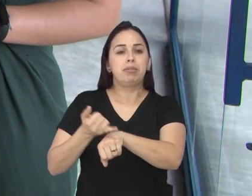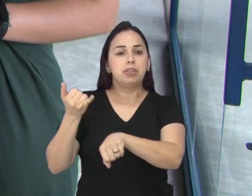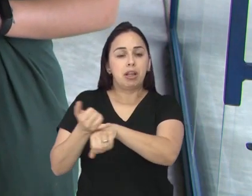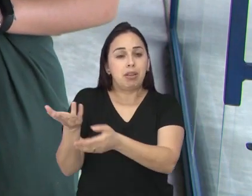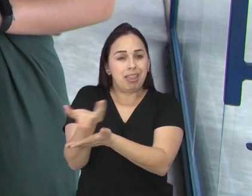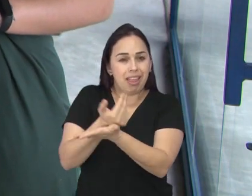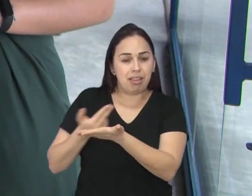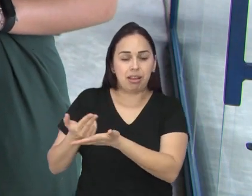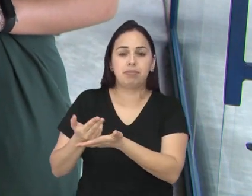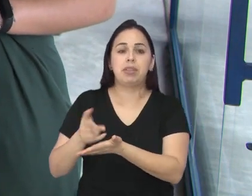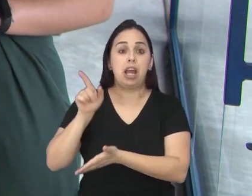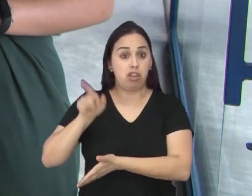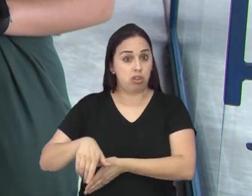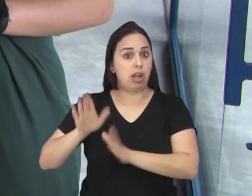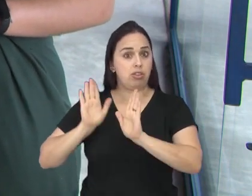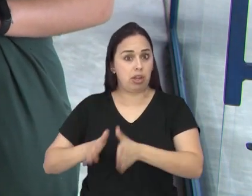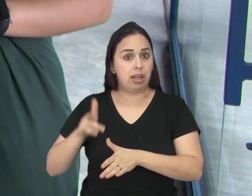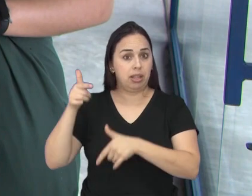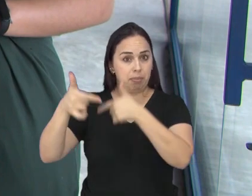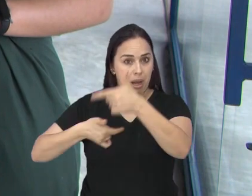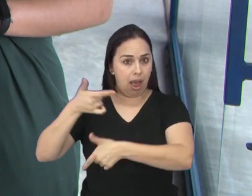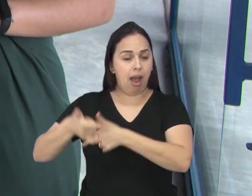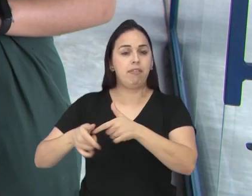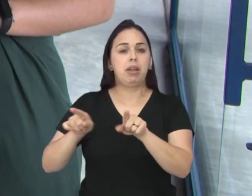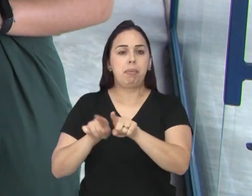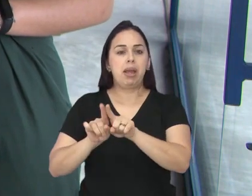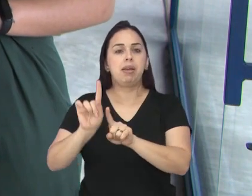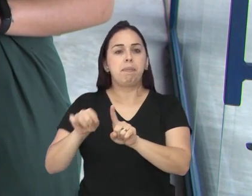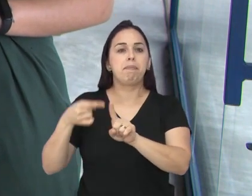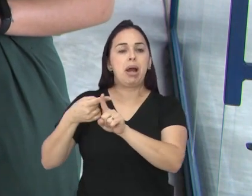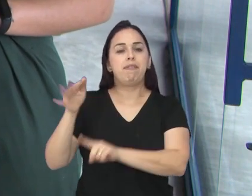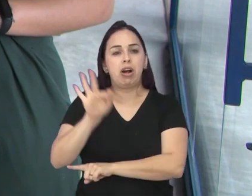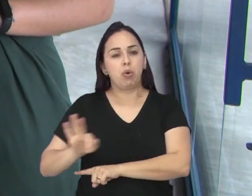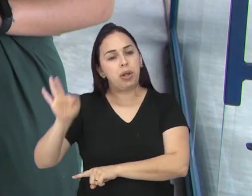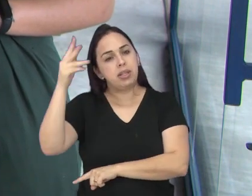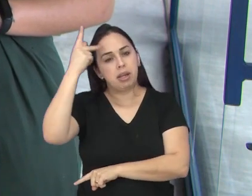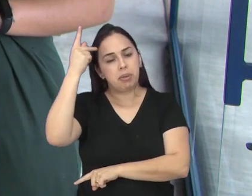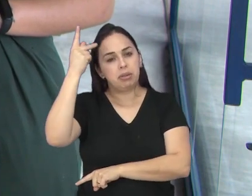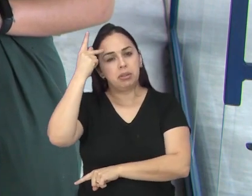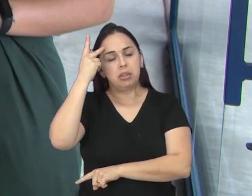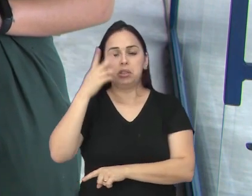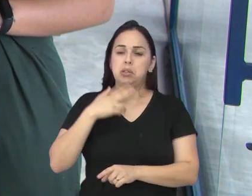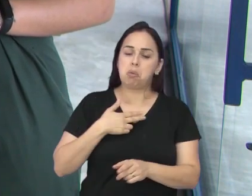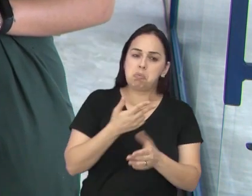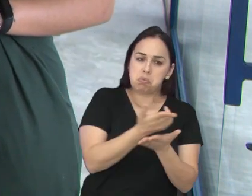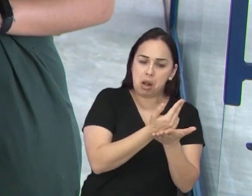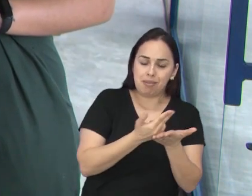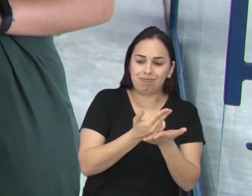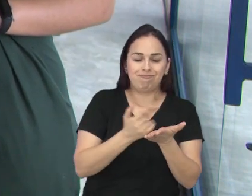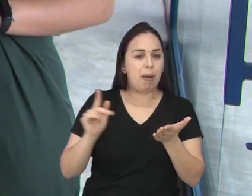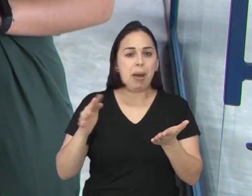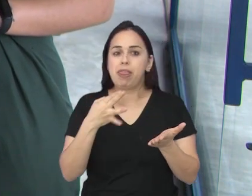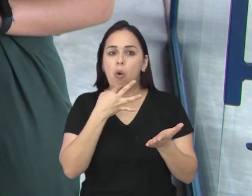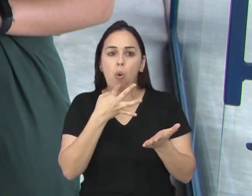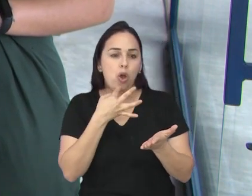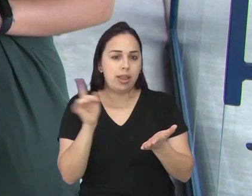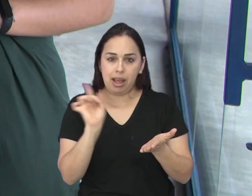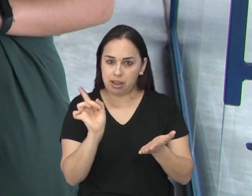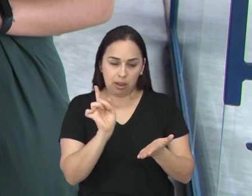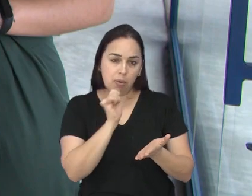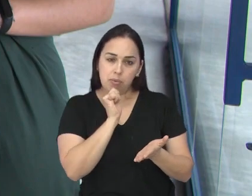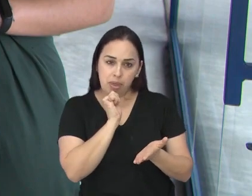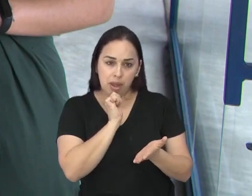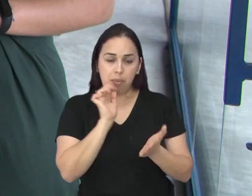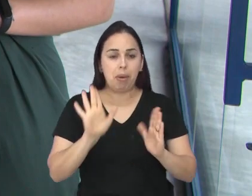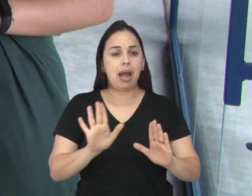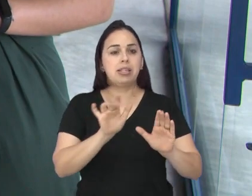gravura? Ele fez faculdade em São Paulo, já trabalhava com gravura, e eu trabalhava com gravura, mas nós não nos conhecíamos, nós